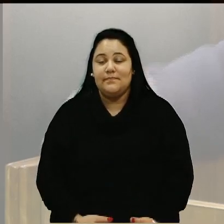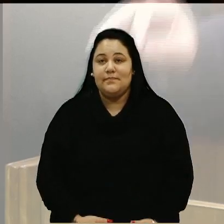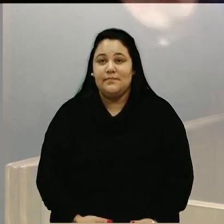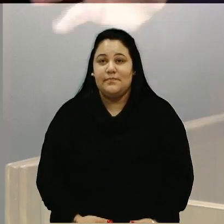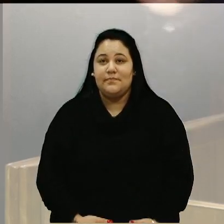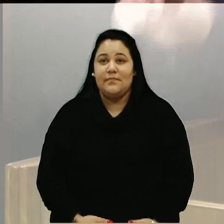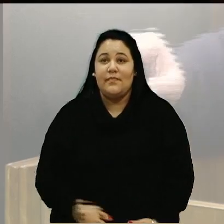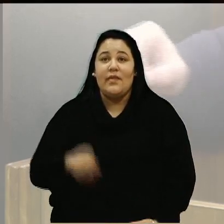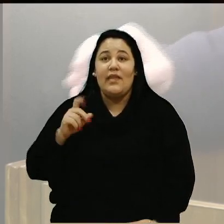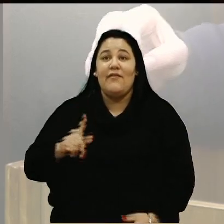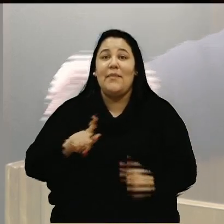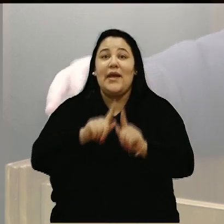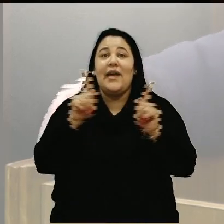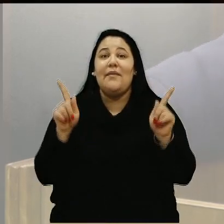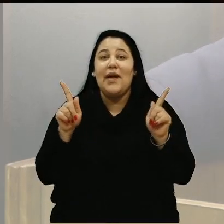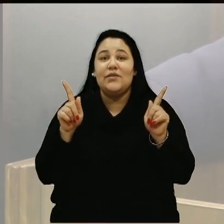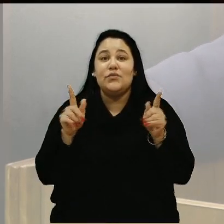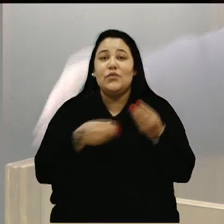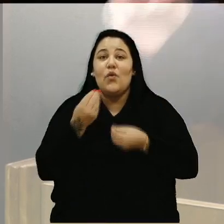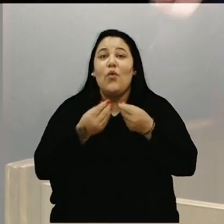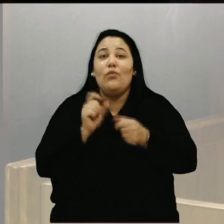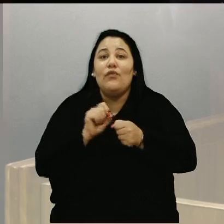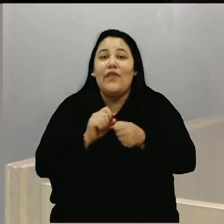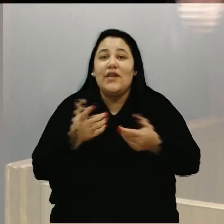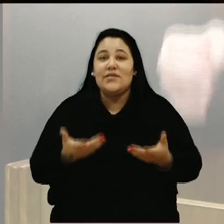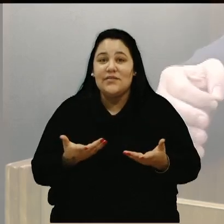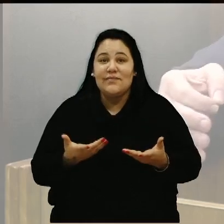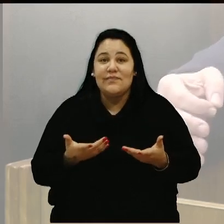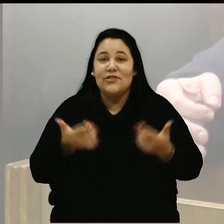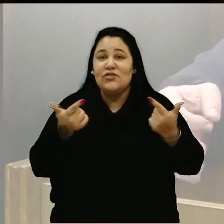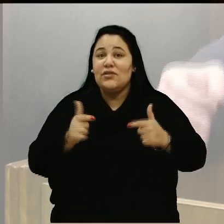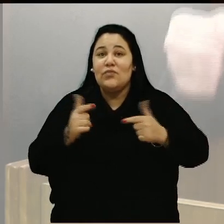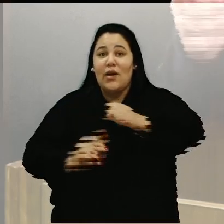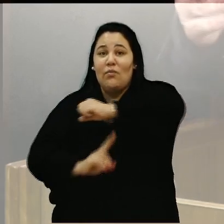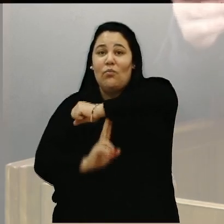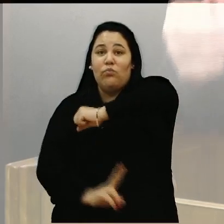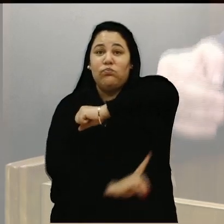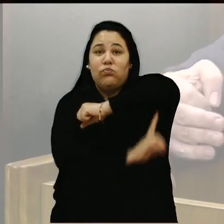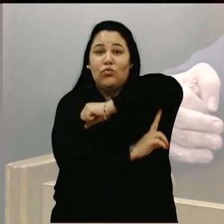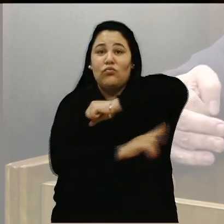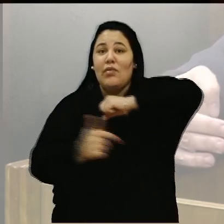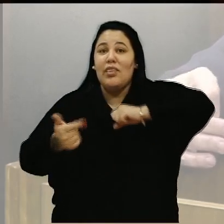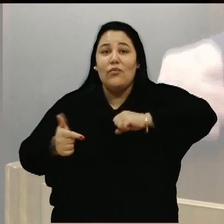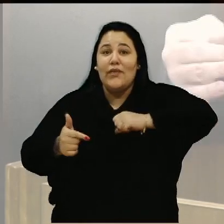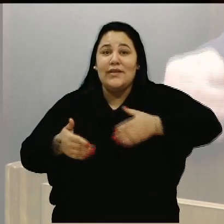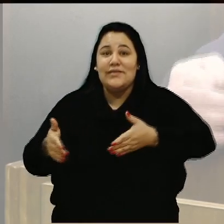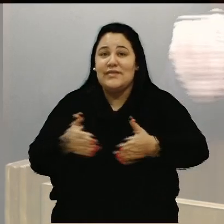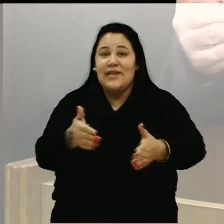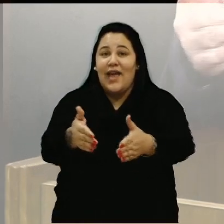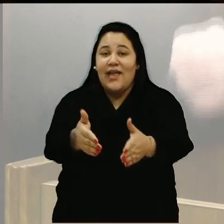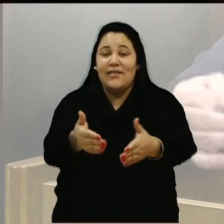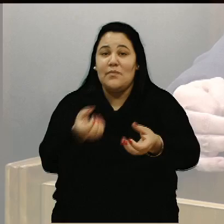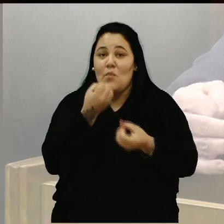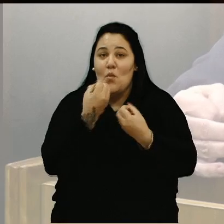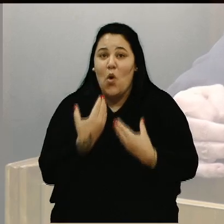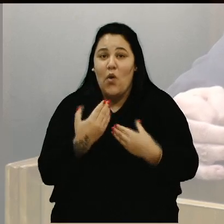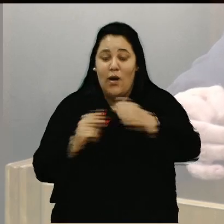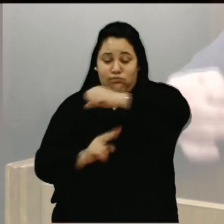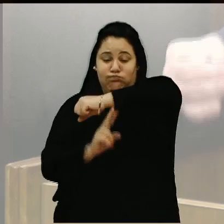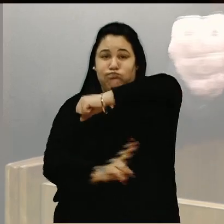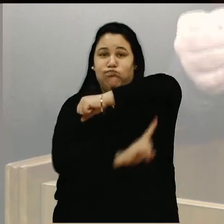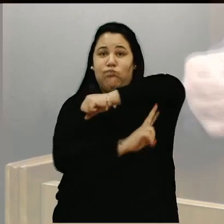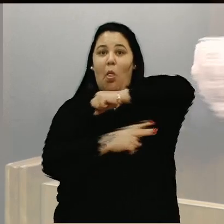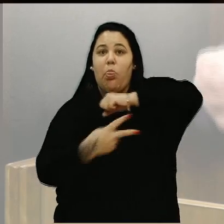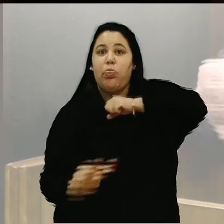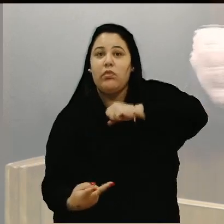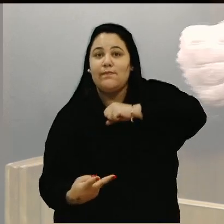Quem vai para Gramado, como é que faz? Nós não temos pontes, nós não temos estradas. As pontes caíram,